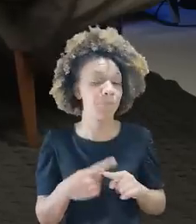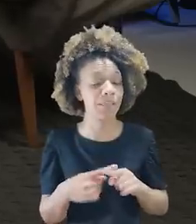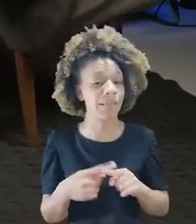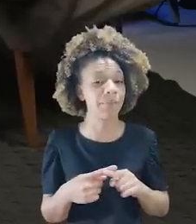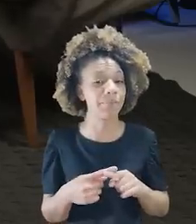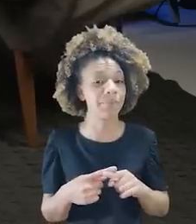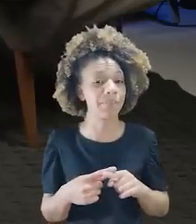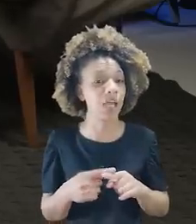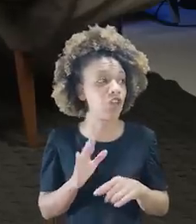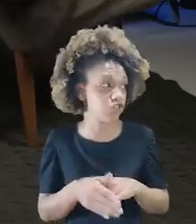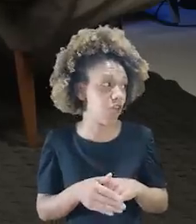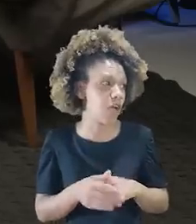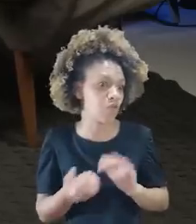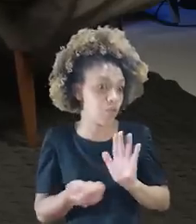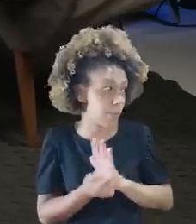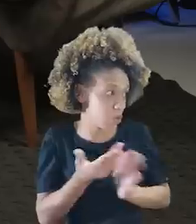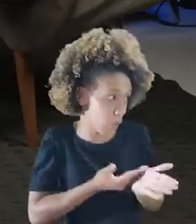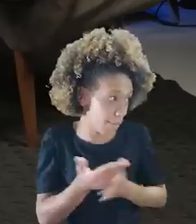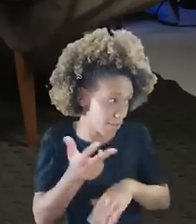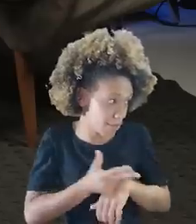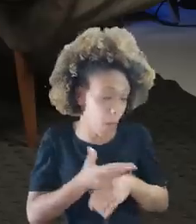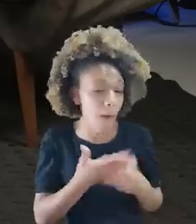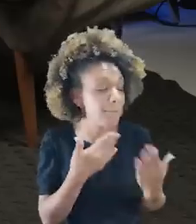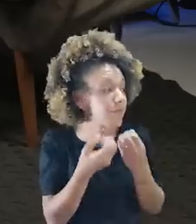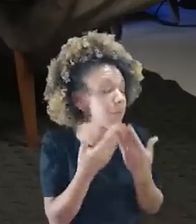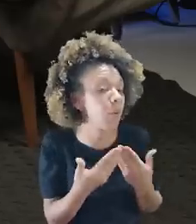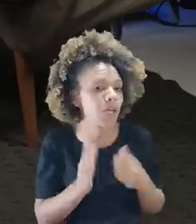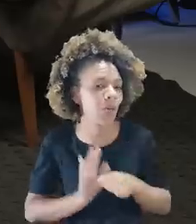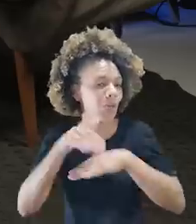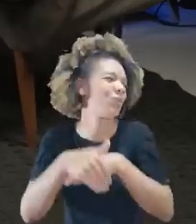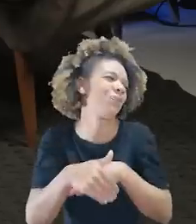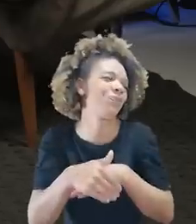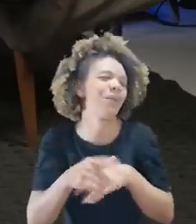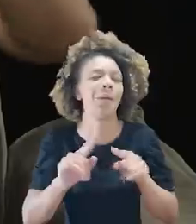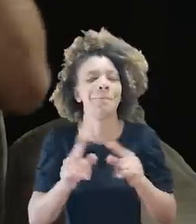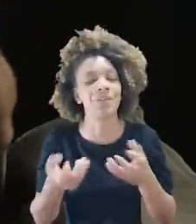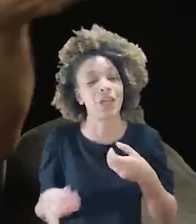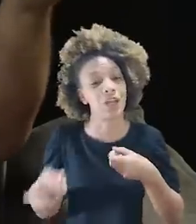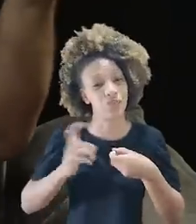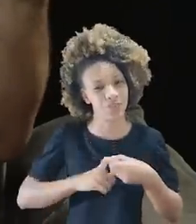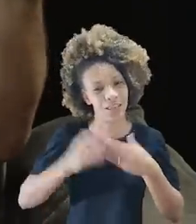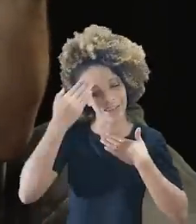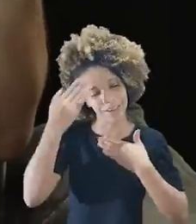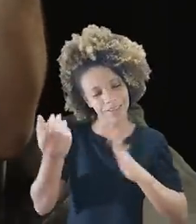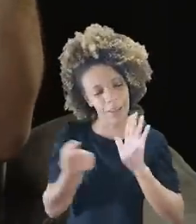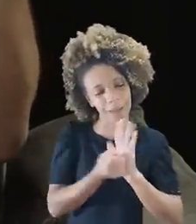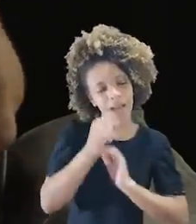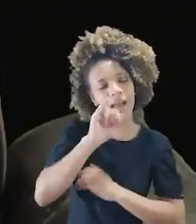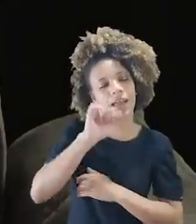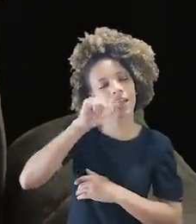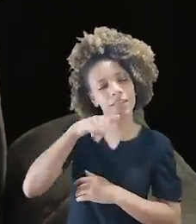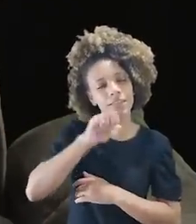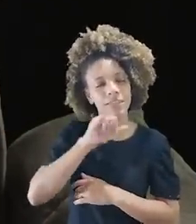tô já era para ter falado do patrocinador desde o começo meus papo tá tão bom que eu pulei aqui eu queria voltar e agradecer a insider que tá fazendo esse programa